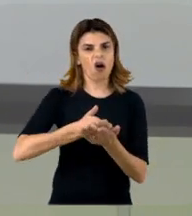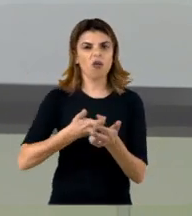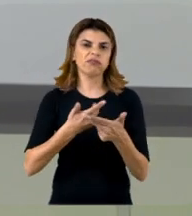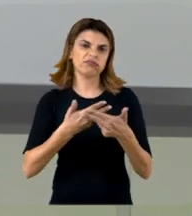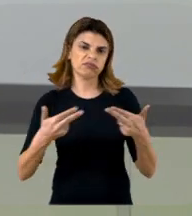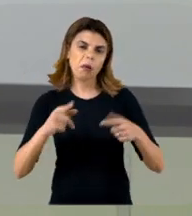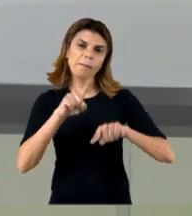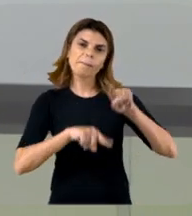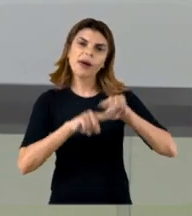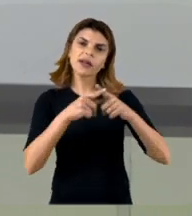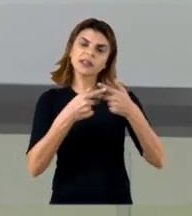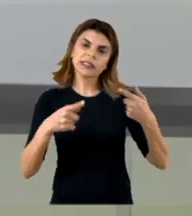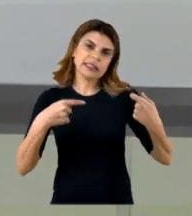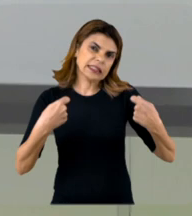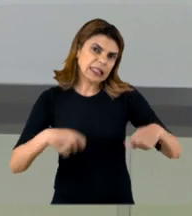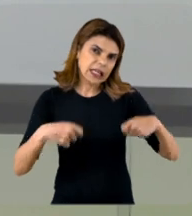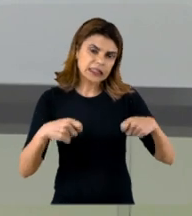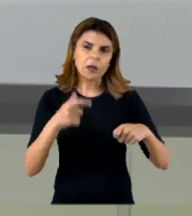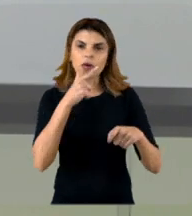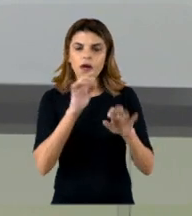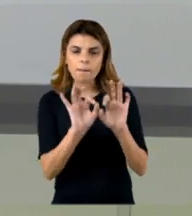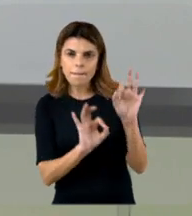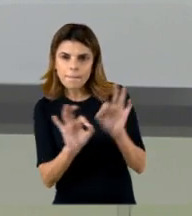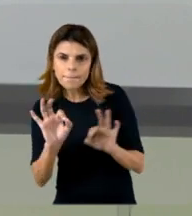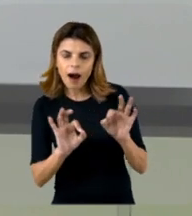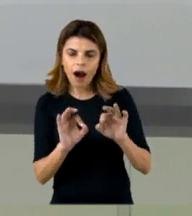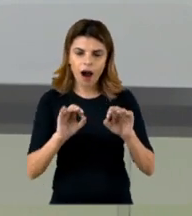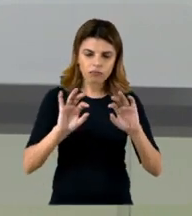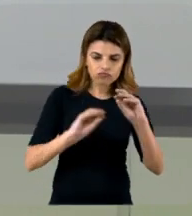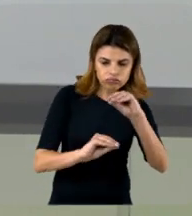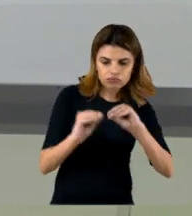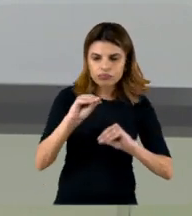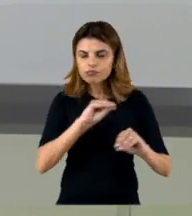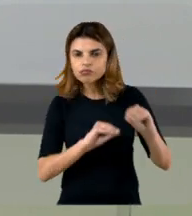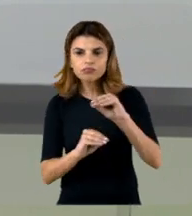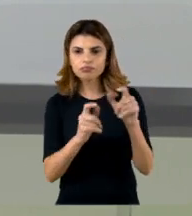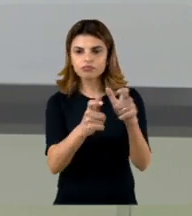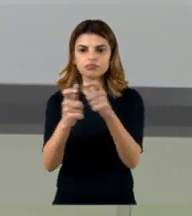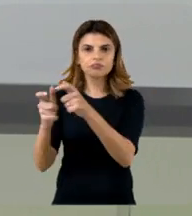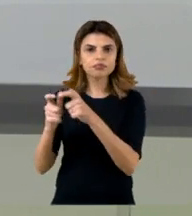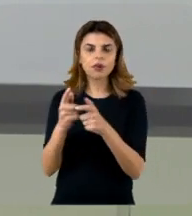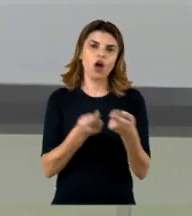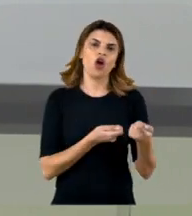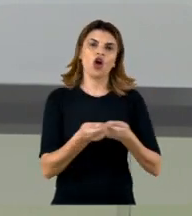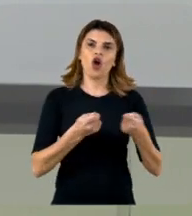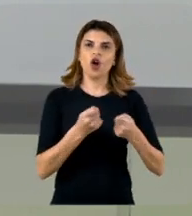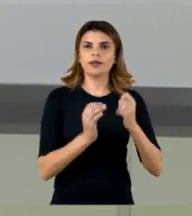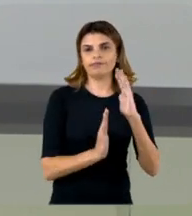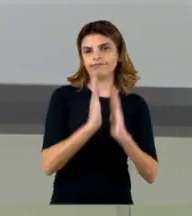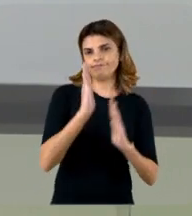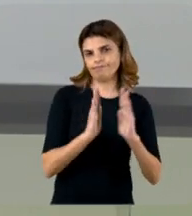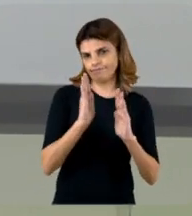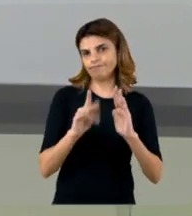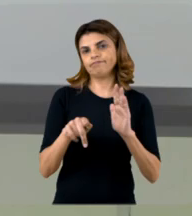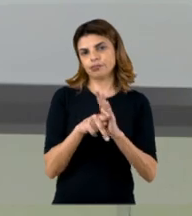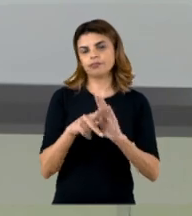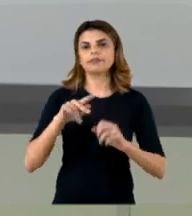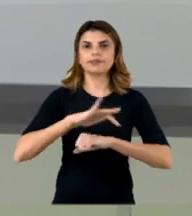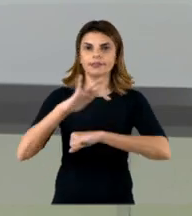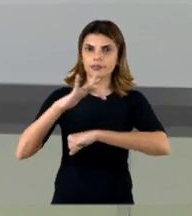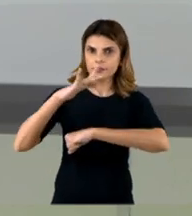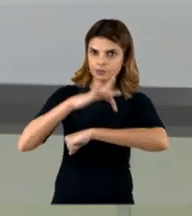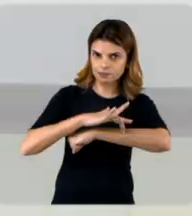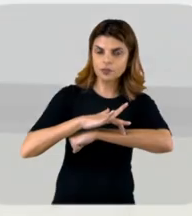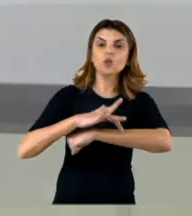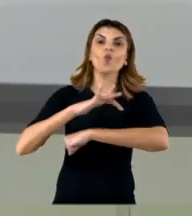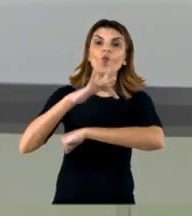aquisição, tanto como os materiais necessários para a montagem, impregnação, instalação e manutenção das estações disseminadoras